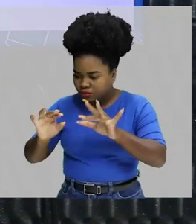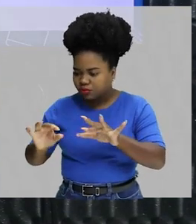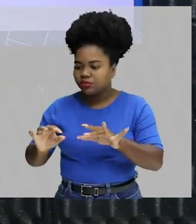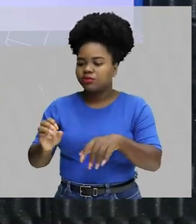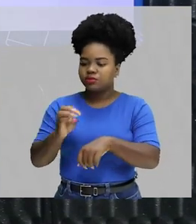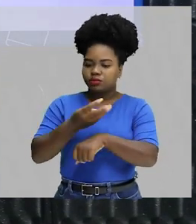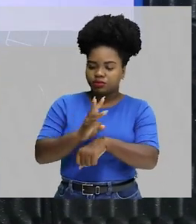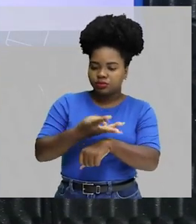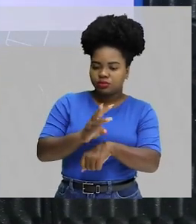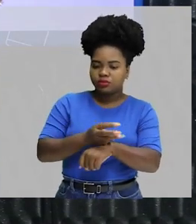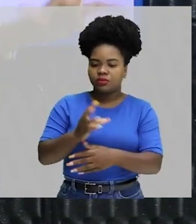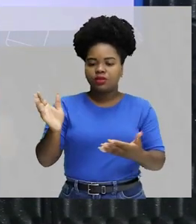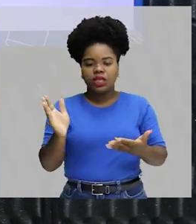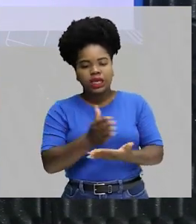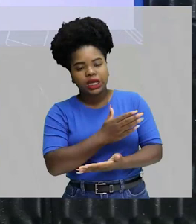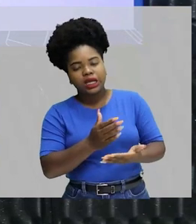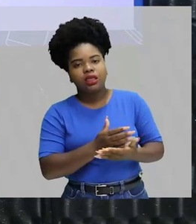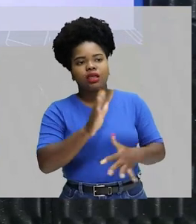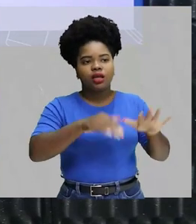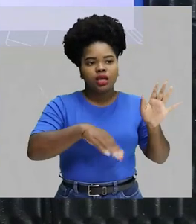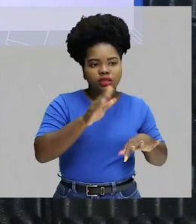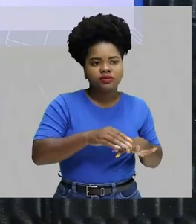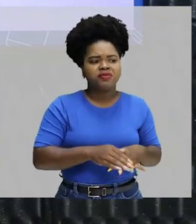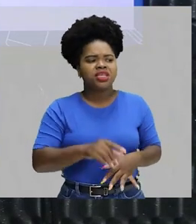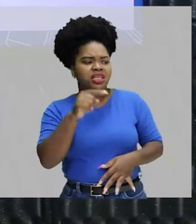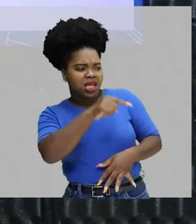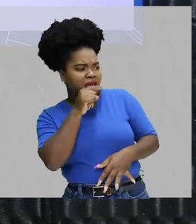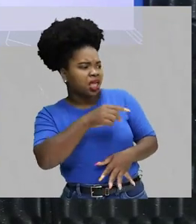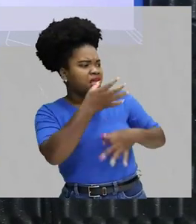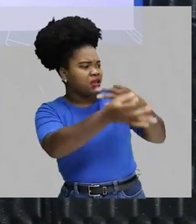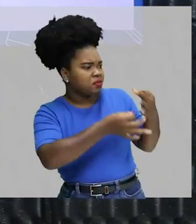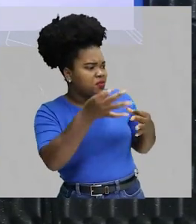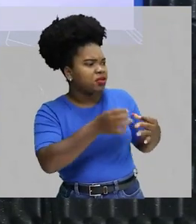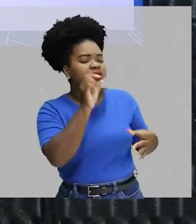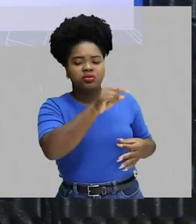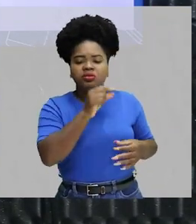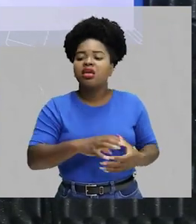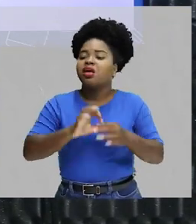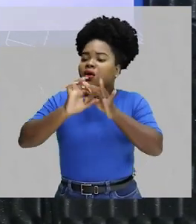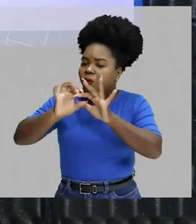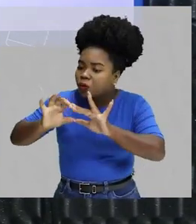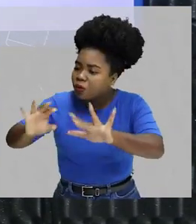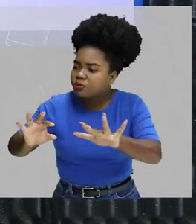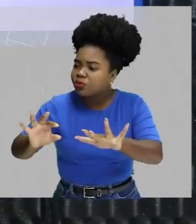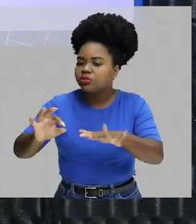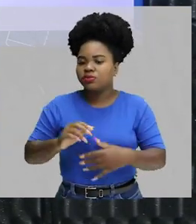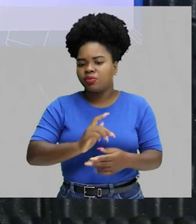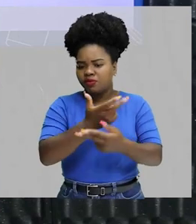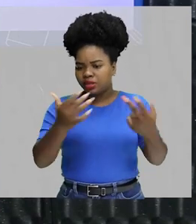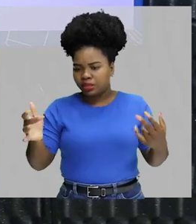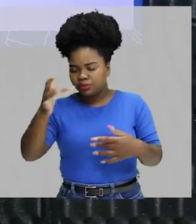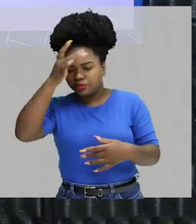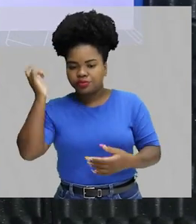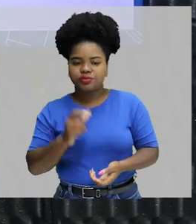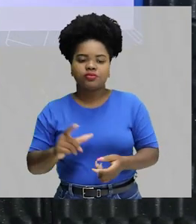fulano de tal disse isso compartilhe com maior número de pessoas aí você tem a curiosidade de colocar aquele texto no site de busca e ver que